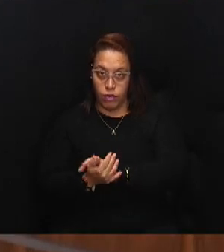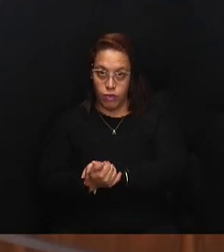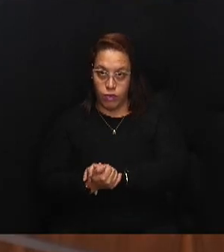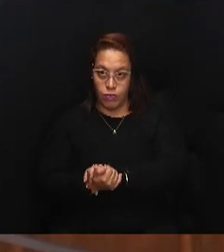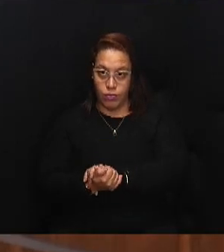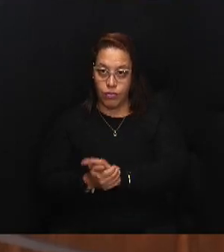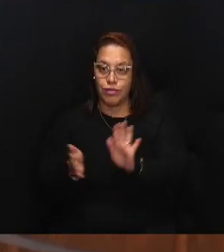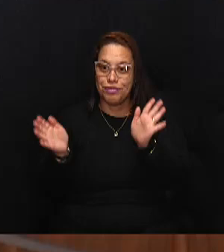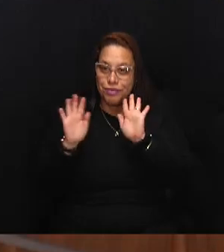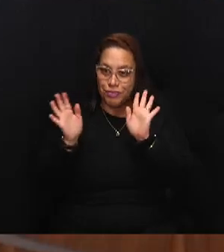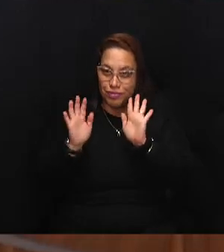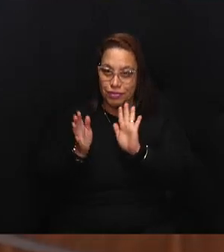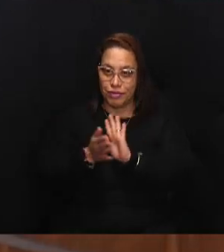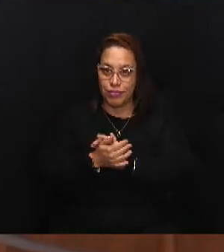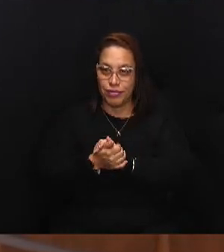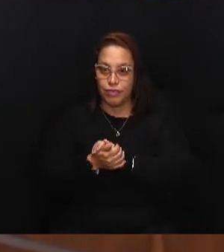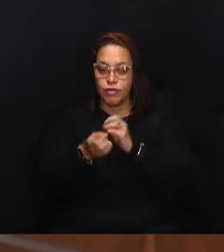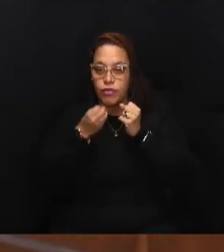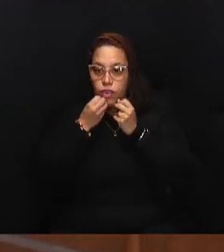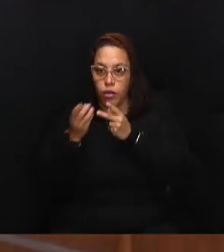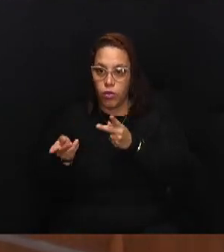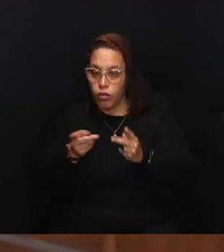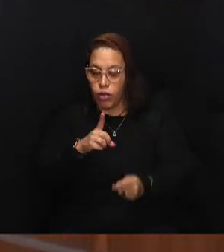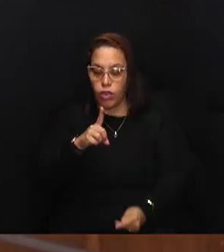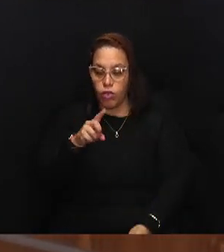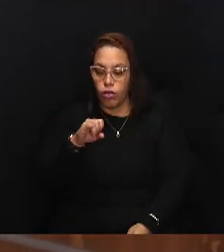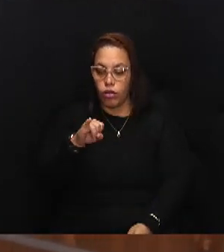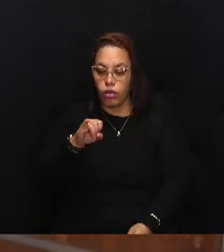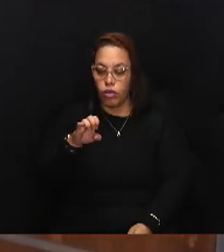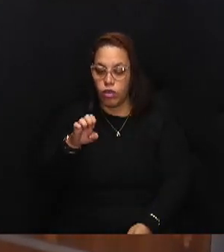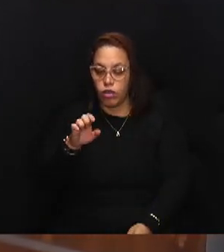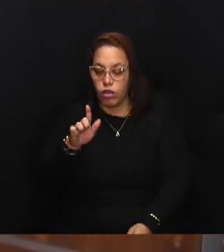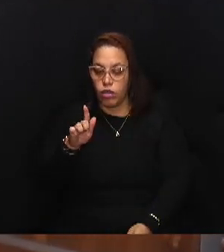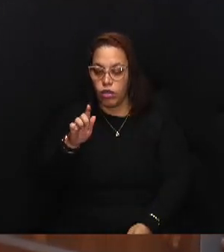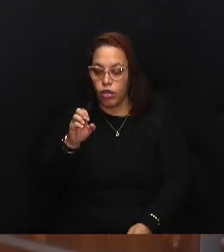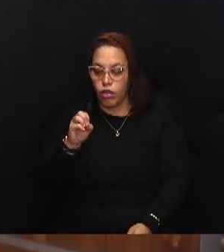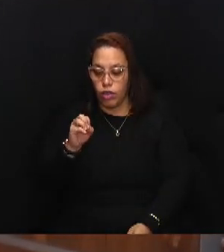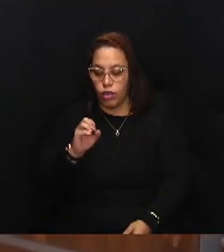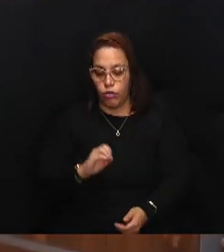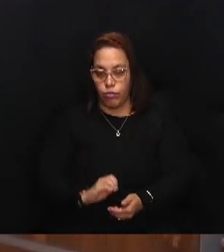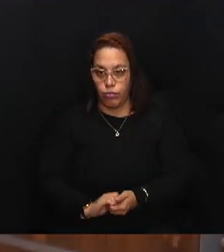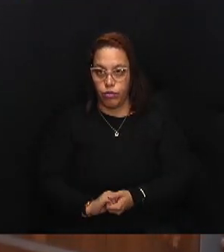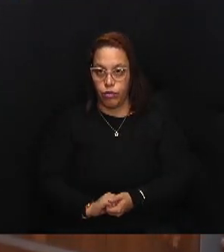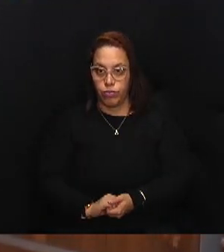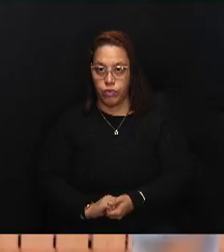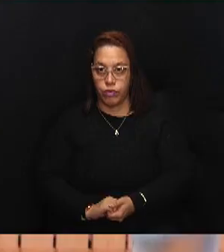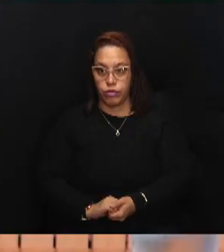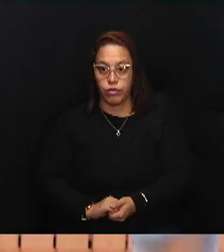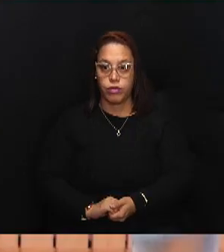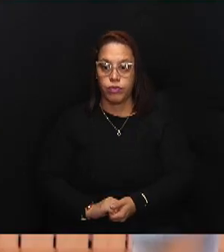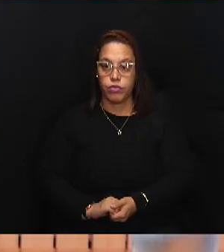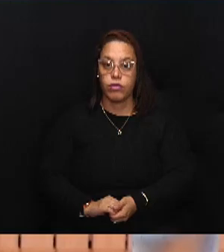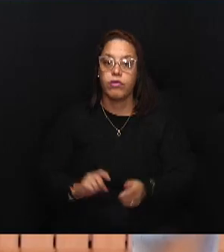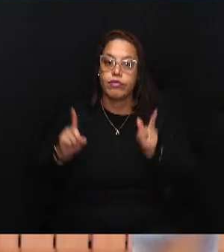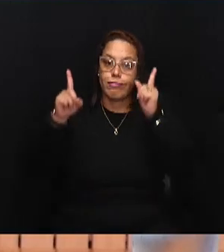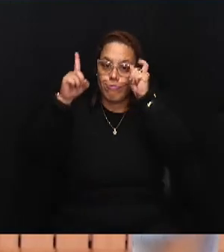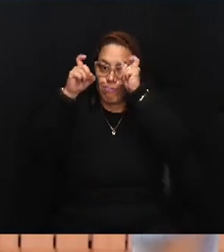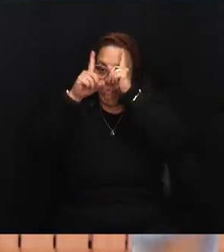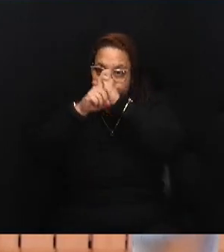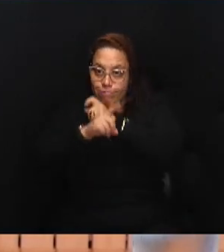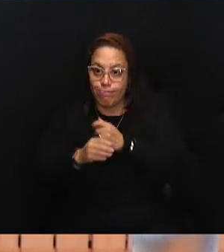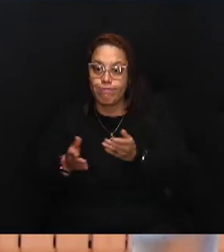E aí, Diego, beleza? Seja bem-vindo aí, tá? Valeu, um abraço. Então, a gente tem uma dificuldade muito grande